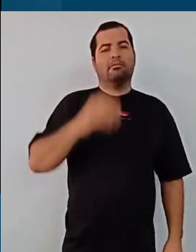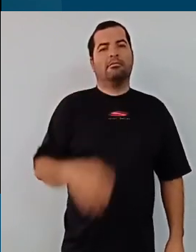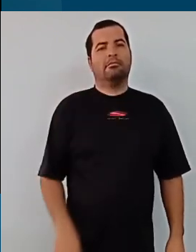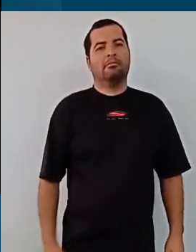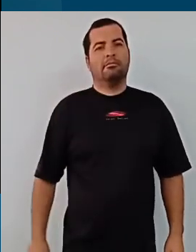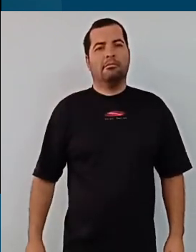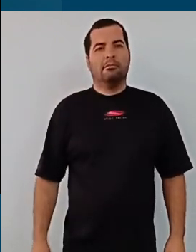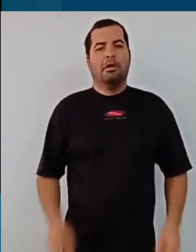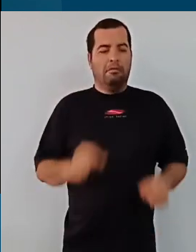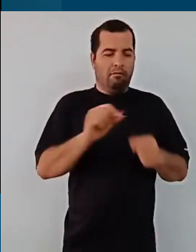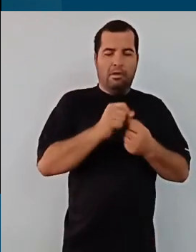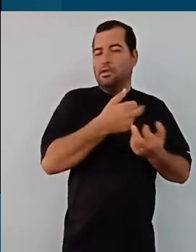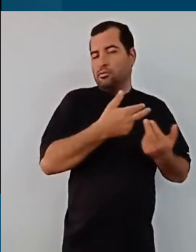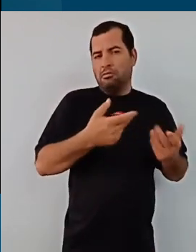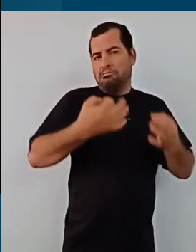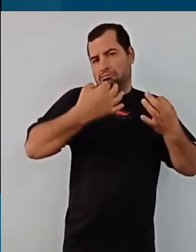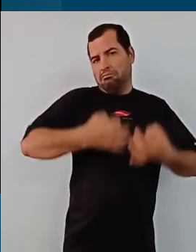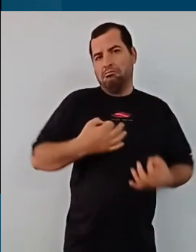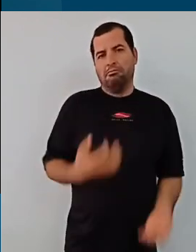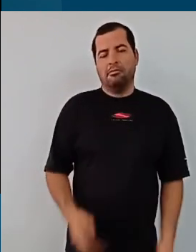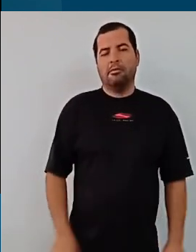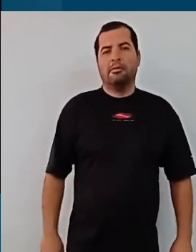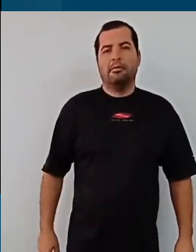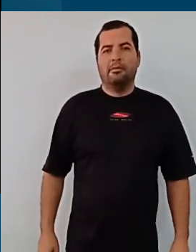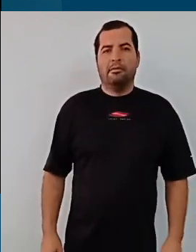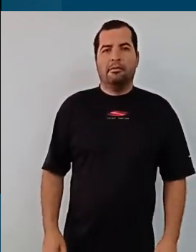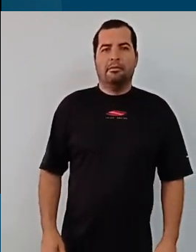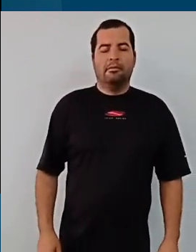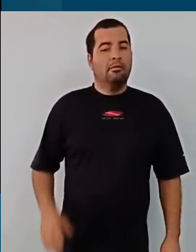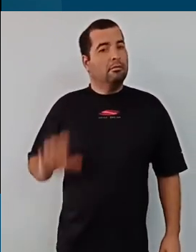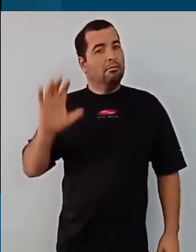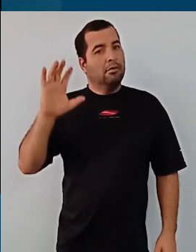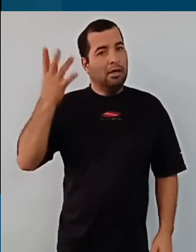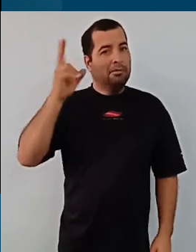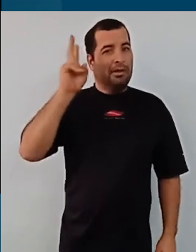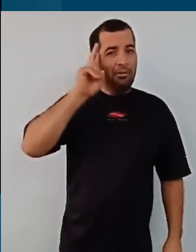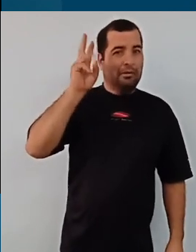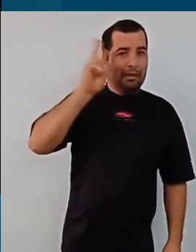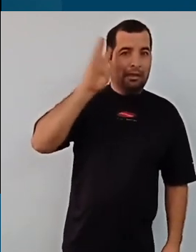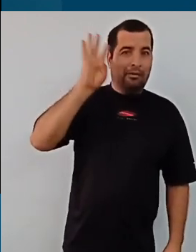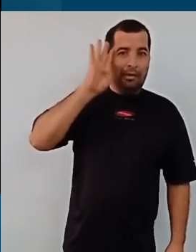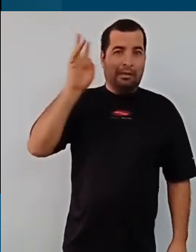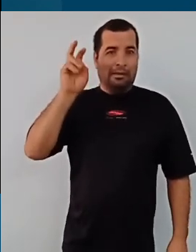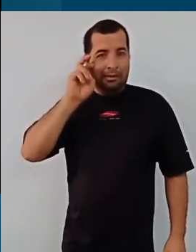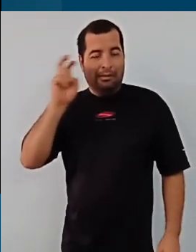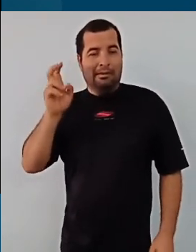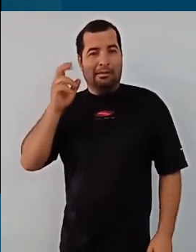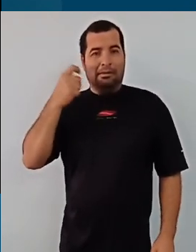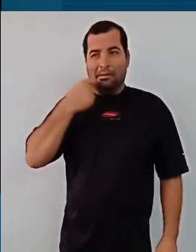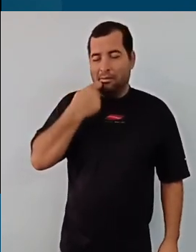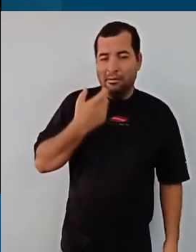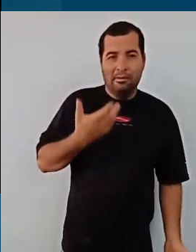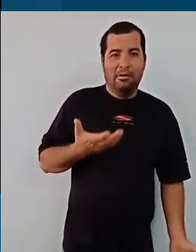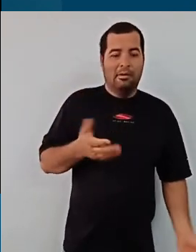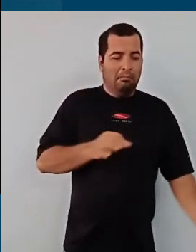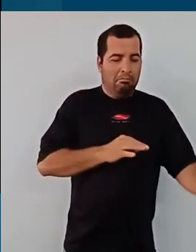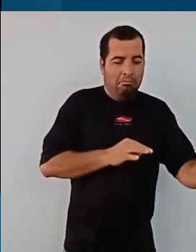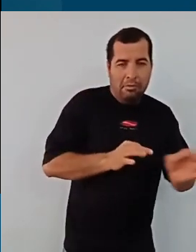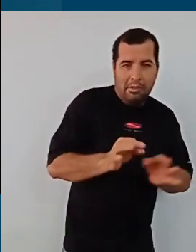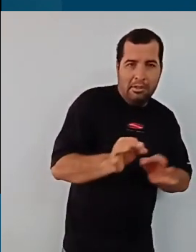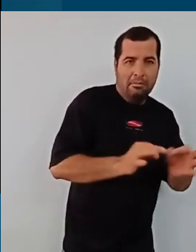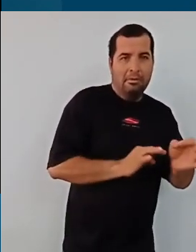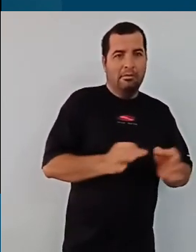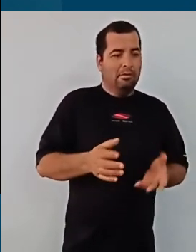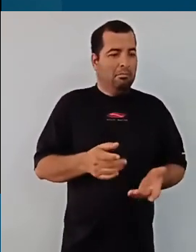habilidades. Agora, no dia a dia, no tempo de segunda-feira, terça-feira, quarta-feira, quinta-feira, no planejamento, primeiro